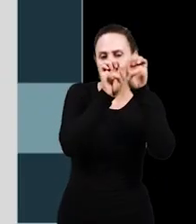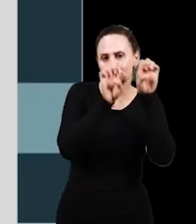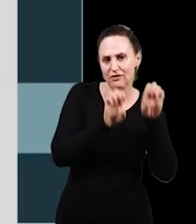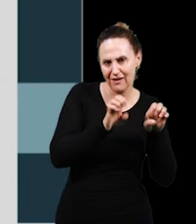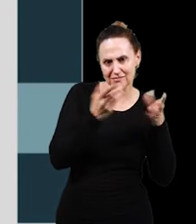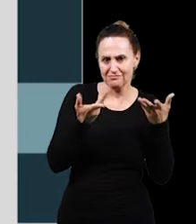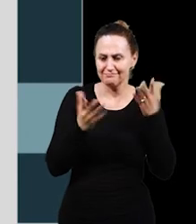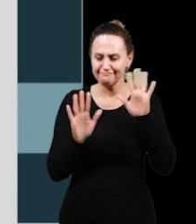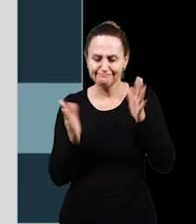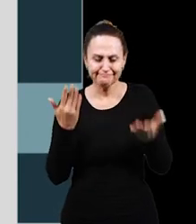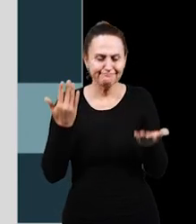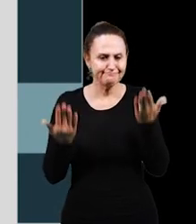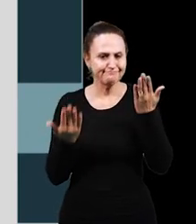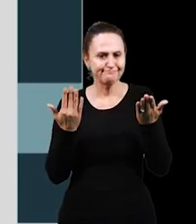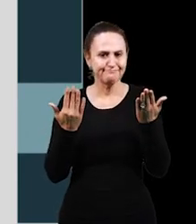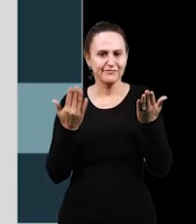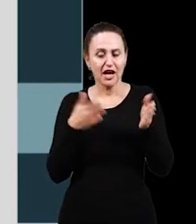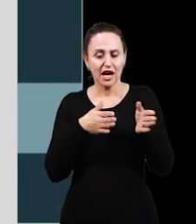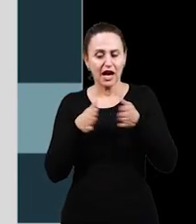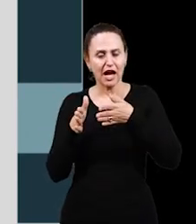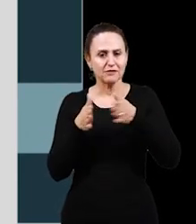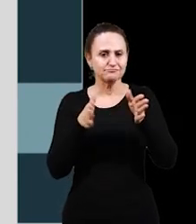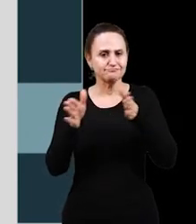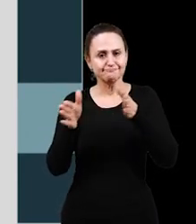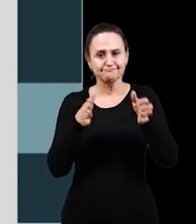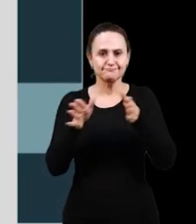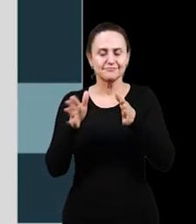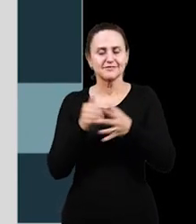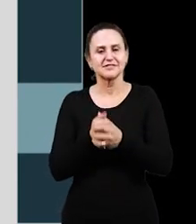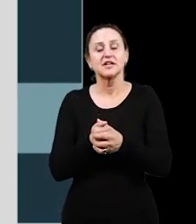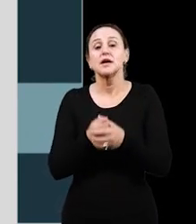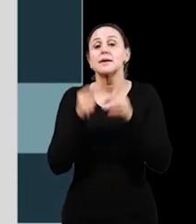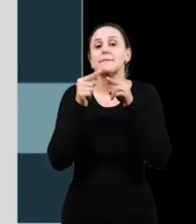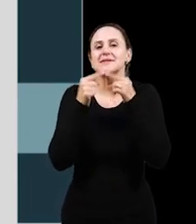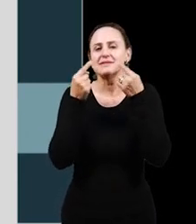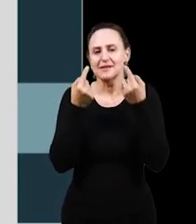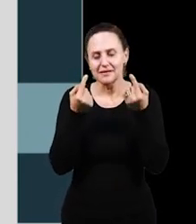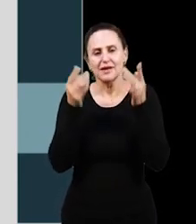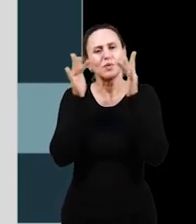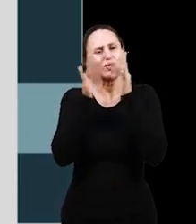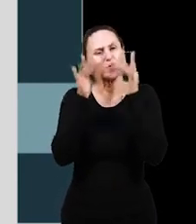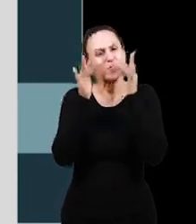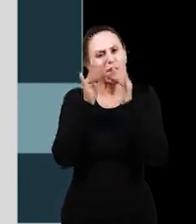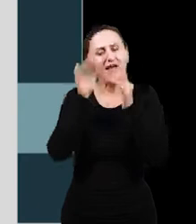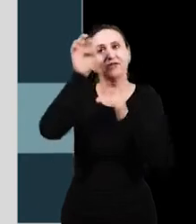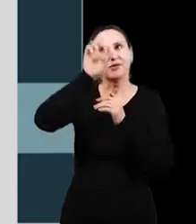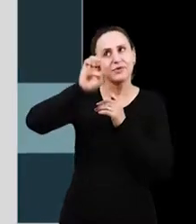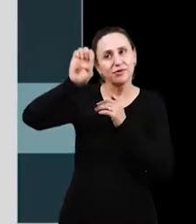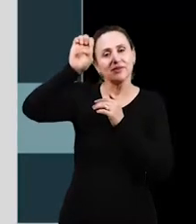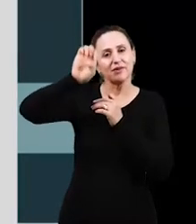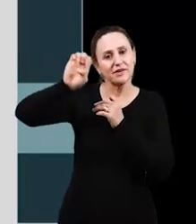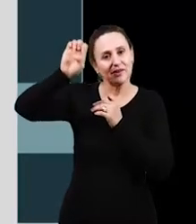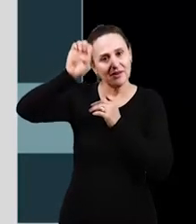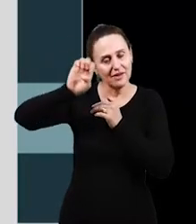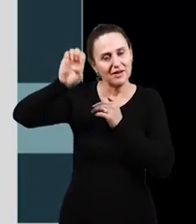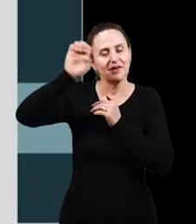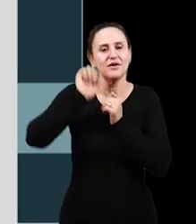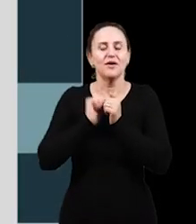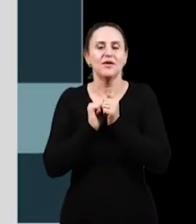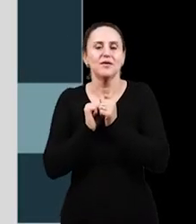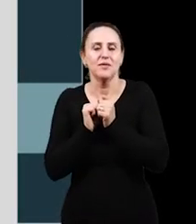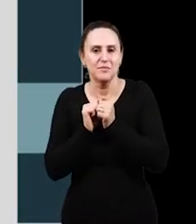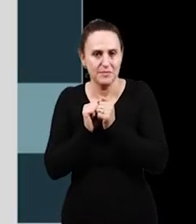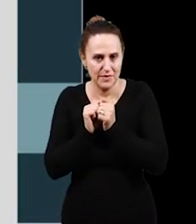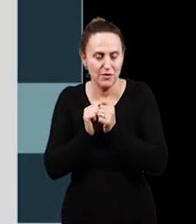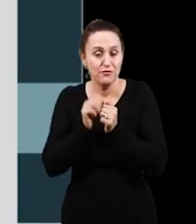e ele tem uma direção uma ligação direta com o estruturalismo europeu elaborado por Ciro e com a vertente funcionalista do